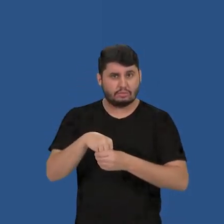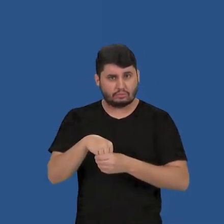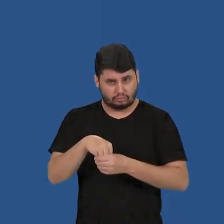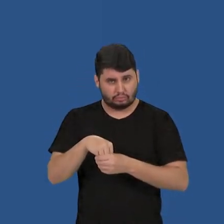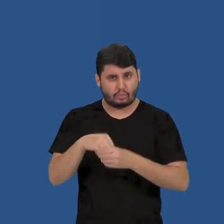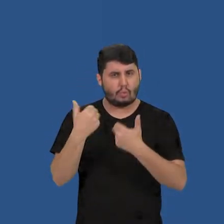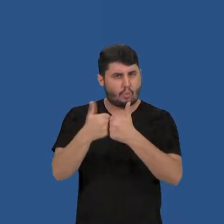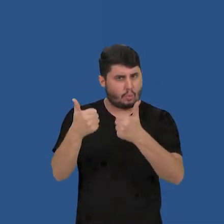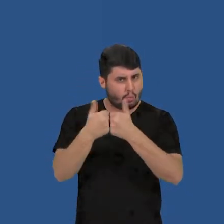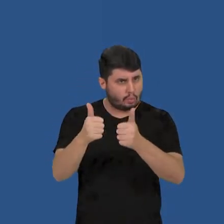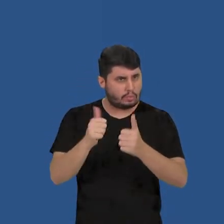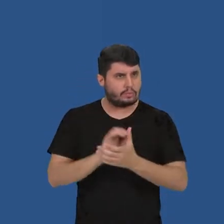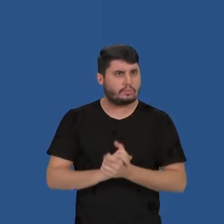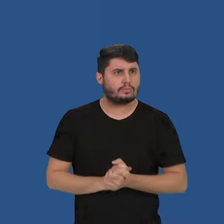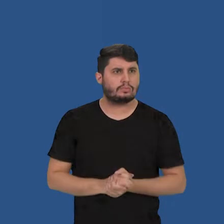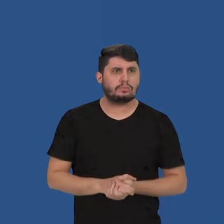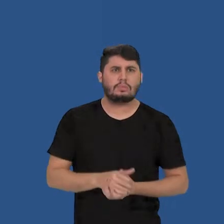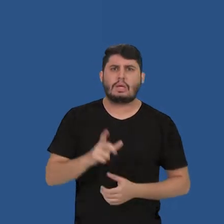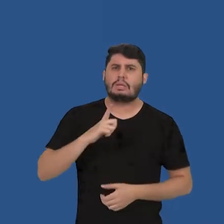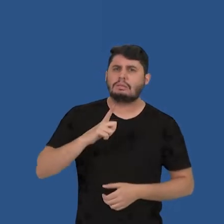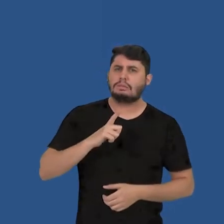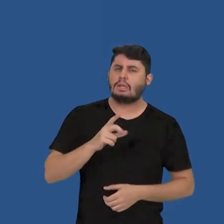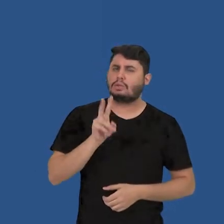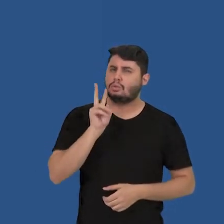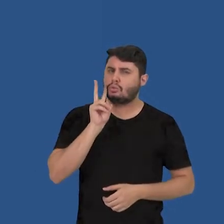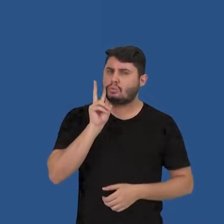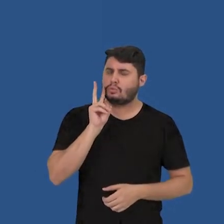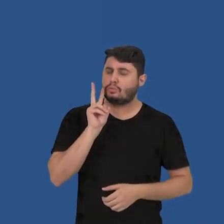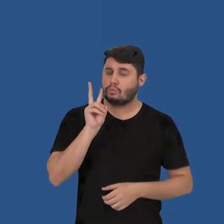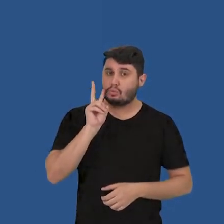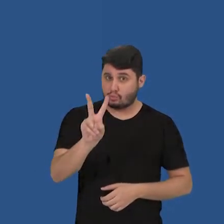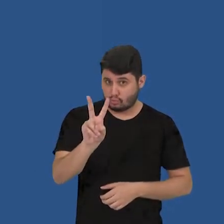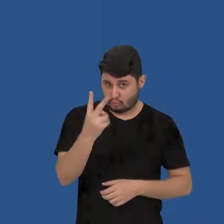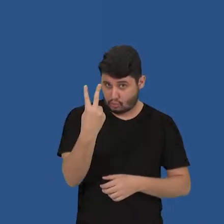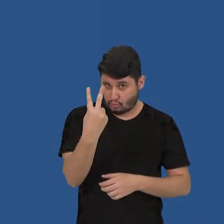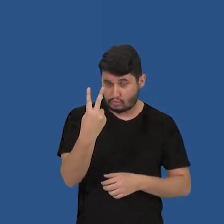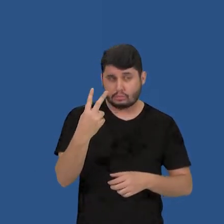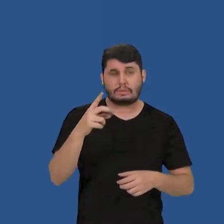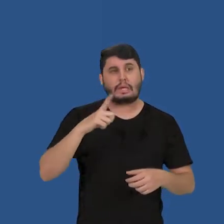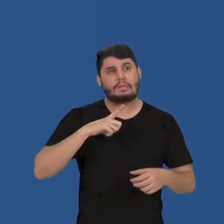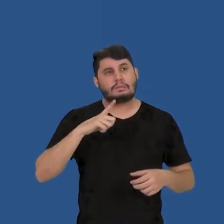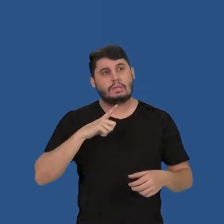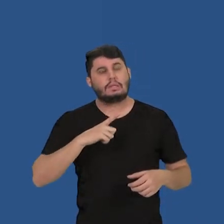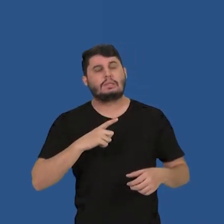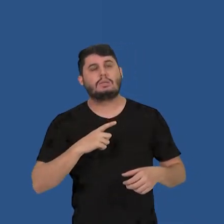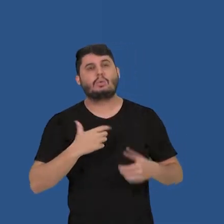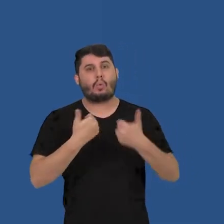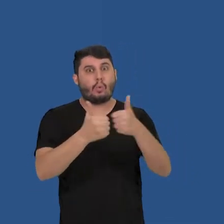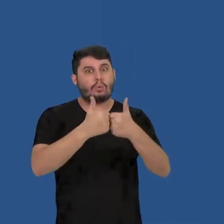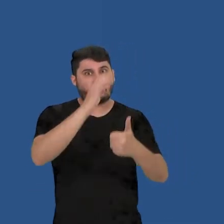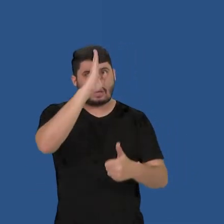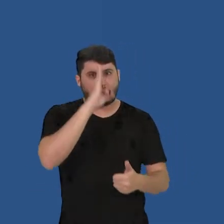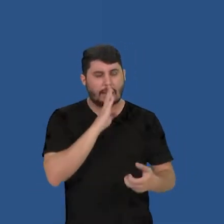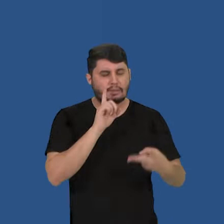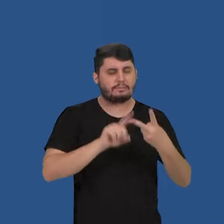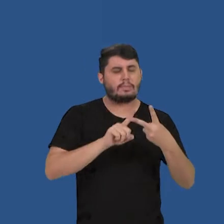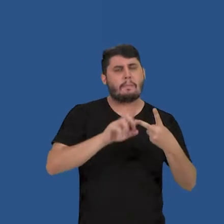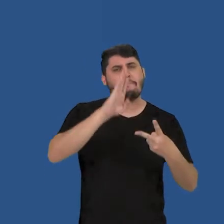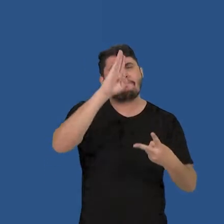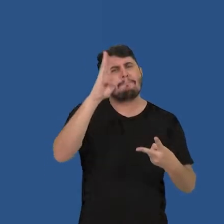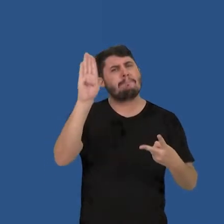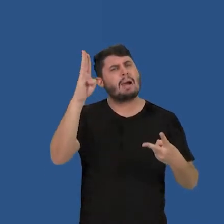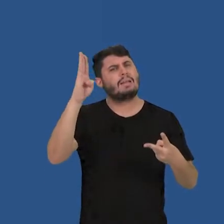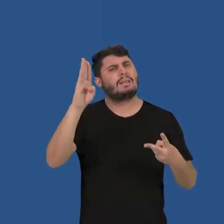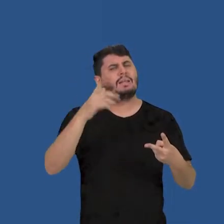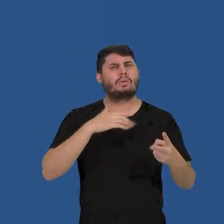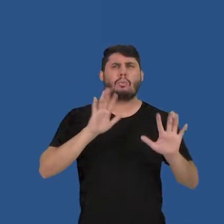tenho aqui duas situações, ó, banhos gratuitos, tá? E tenho também banheiros. Então eu começo a fazer uma alusão aqui, peraí.